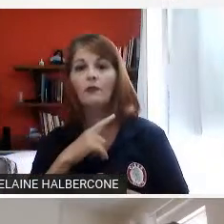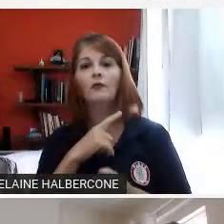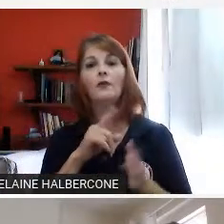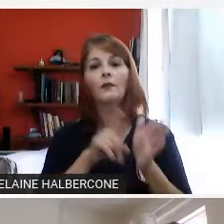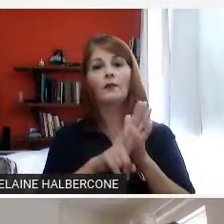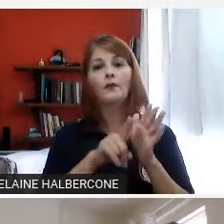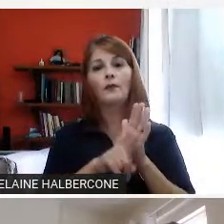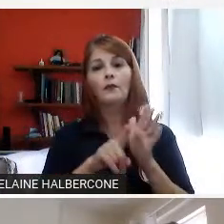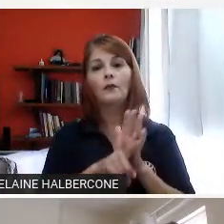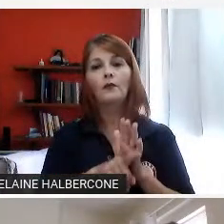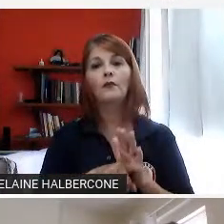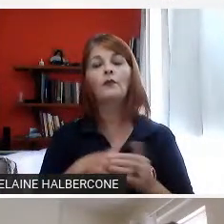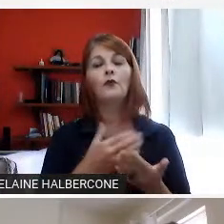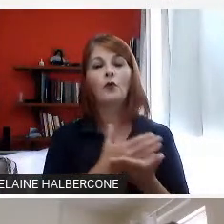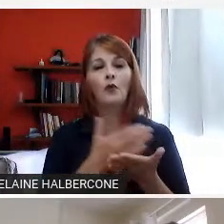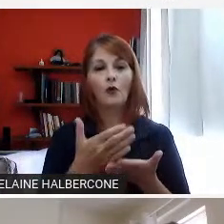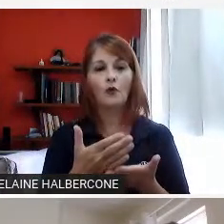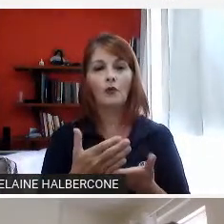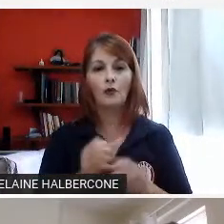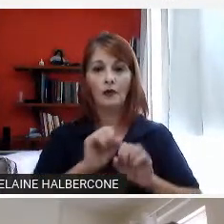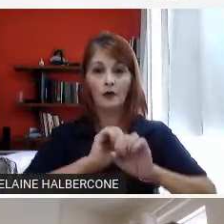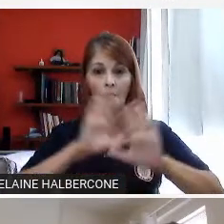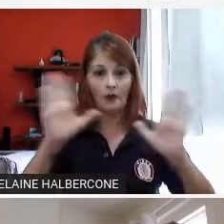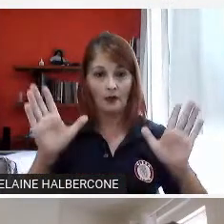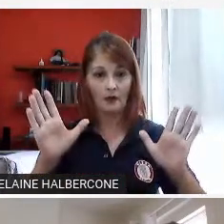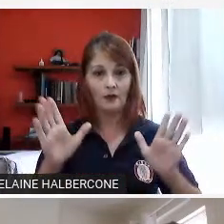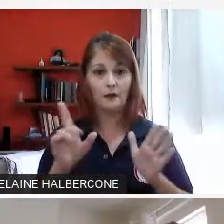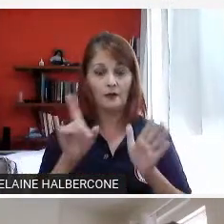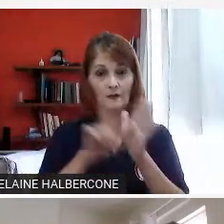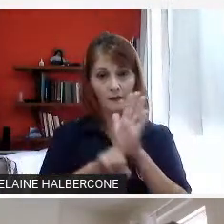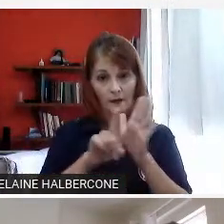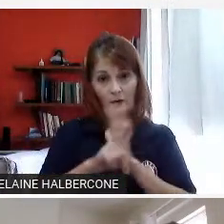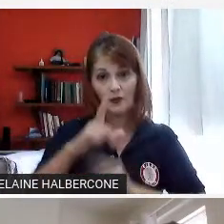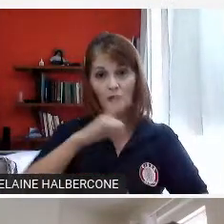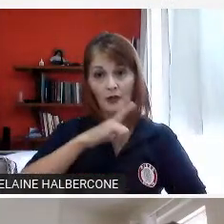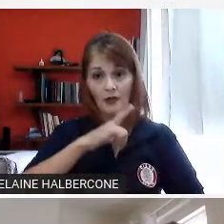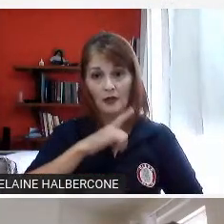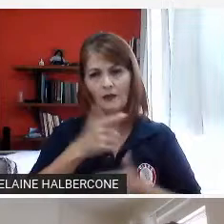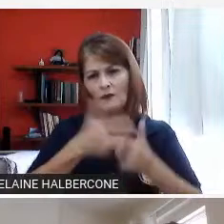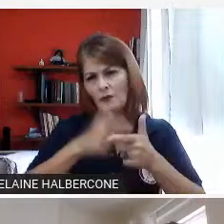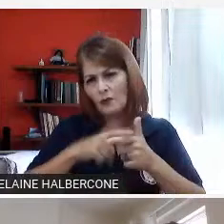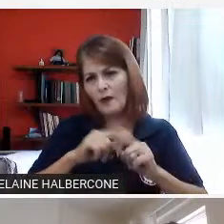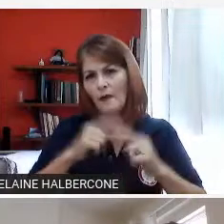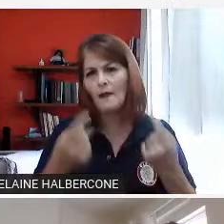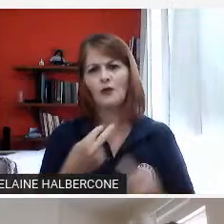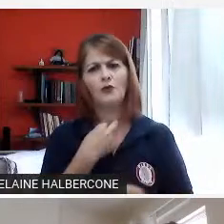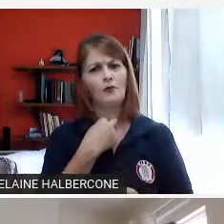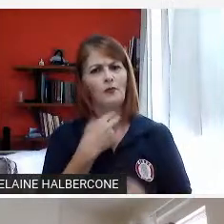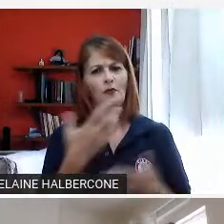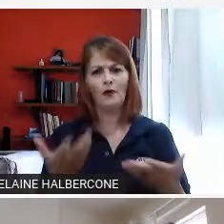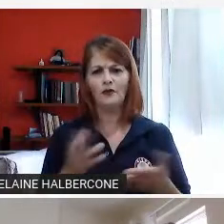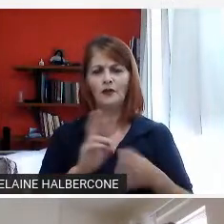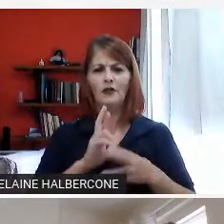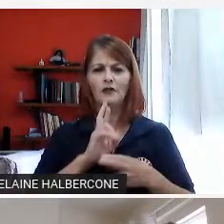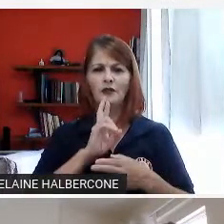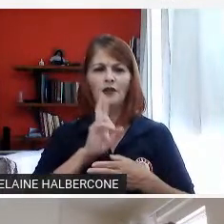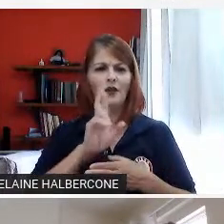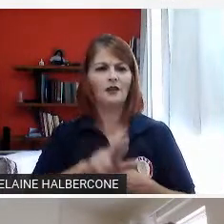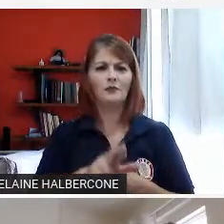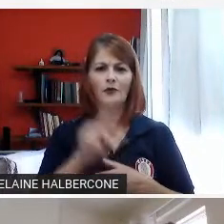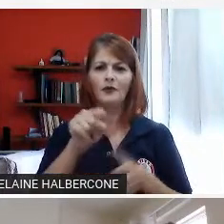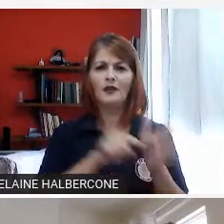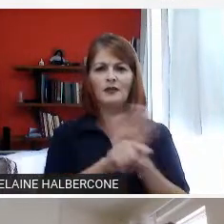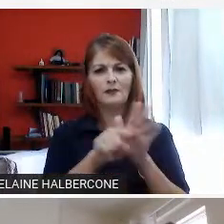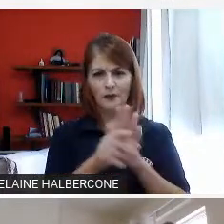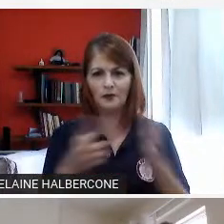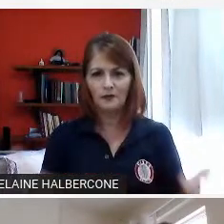né, devido às intercorrências que a gente teve, mas a gente não pode deixar de ter esse momento, mesmo que